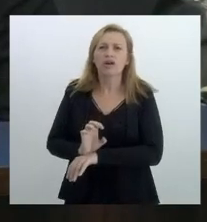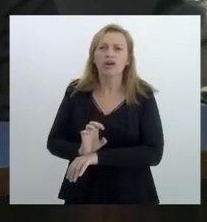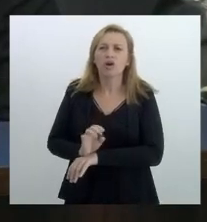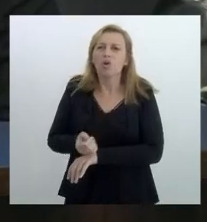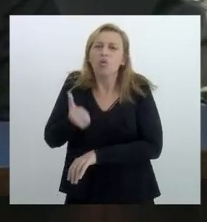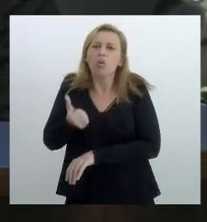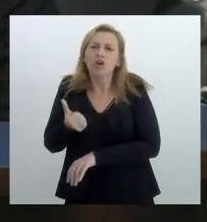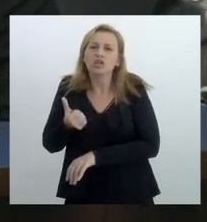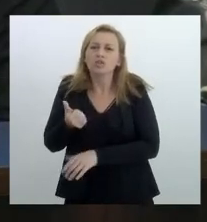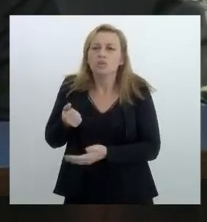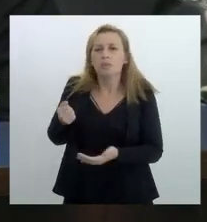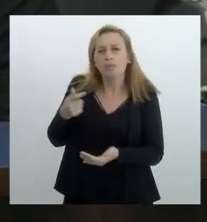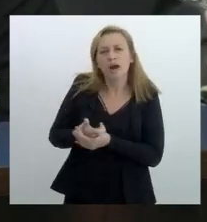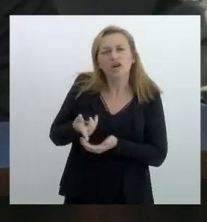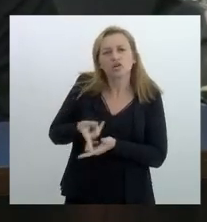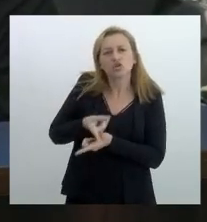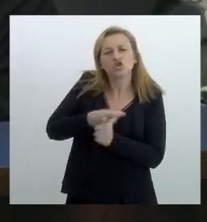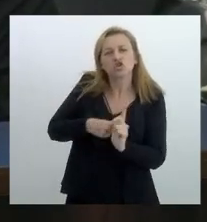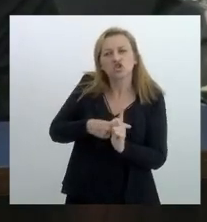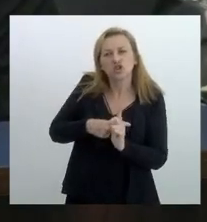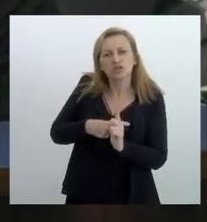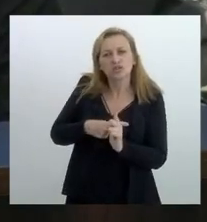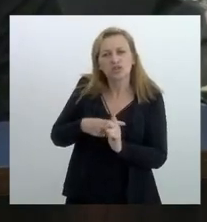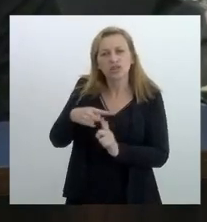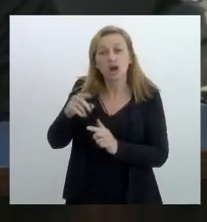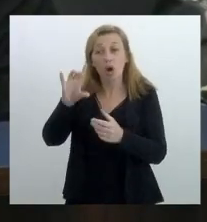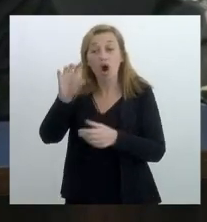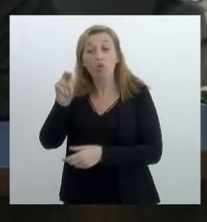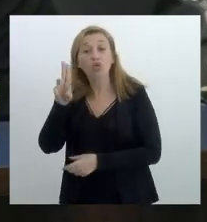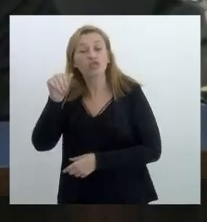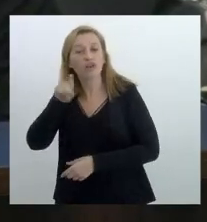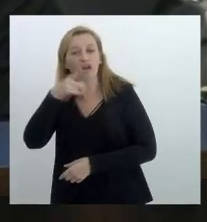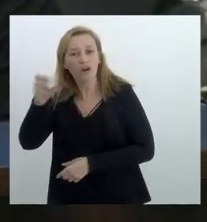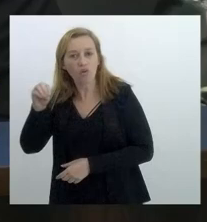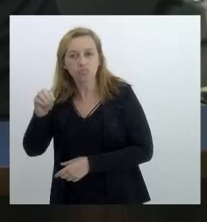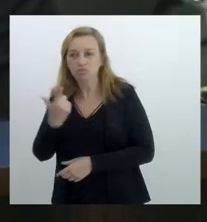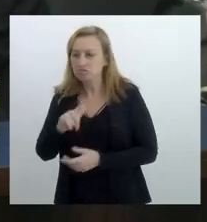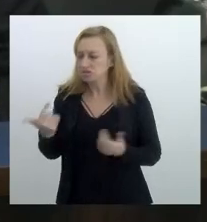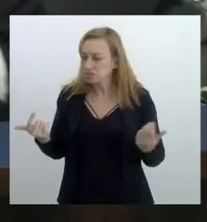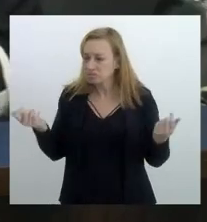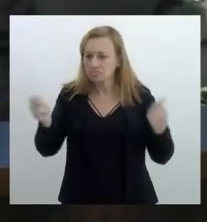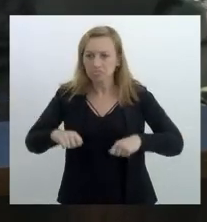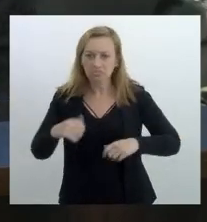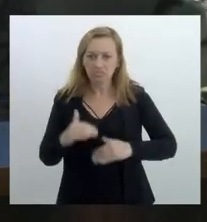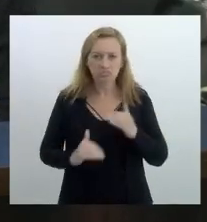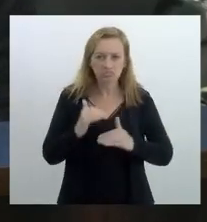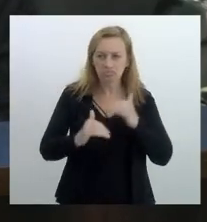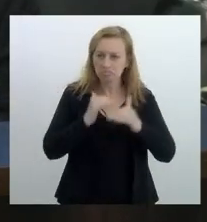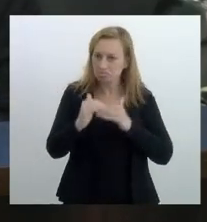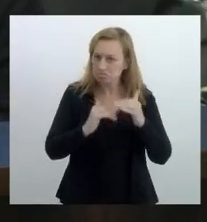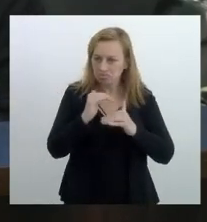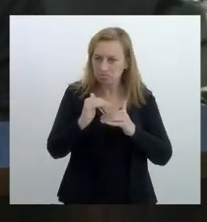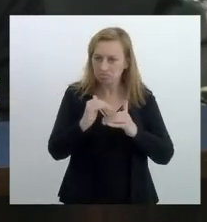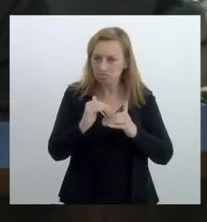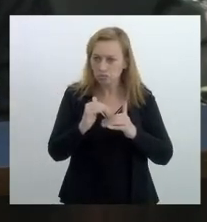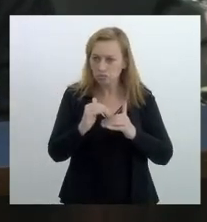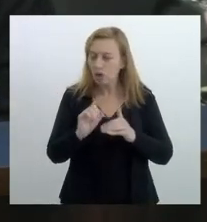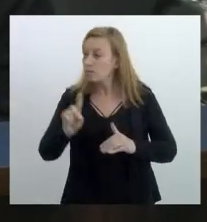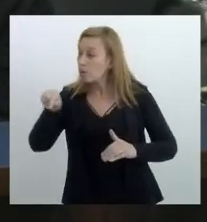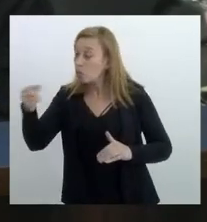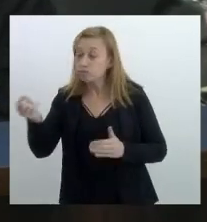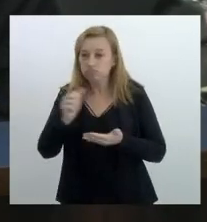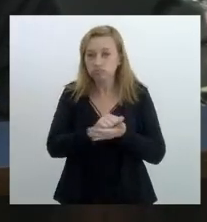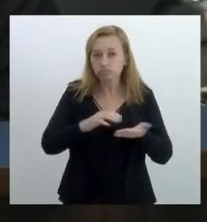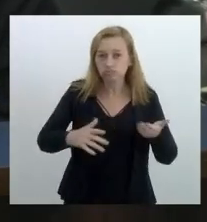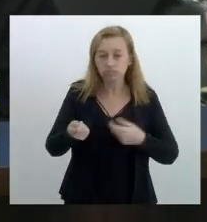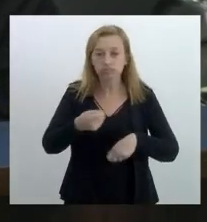quase que um pagador de dívidas exclusivo à União, não abrindo nenhuma possibilidade de desenvolvimento para outras